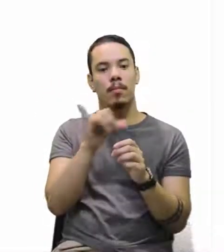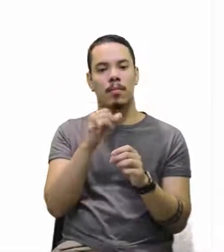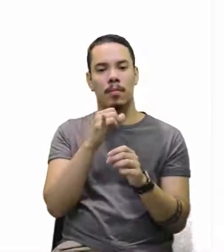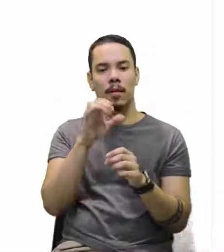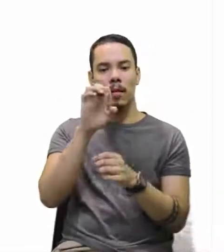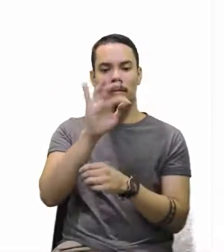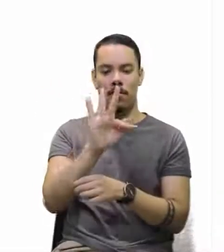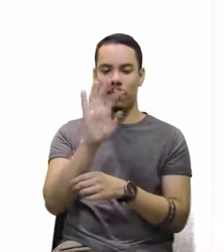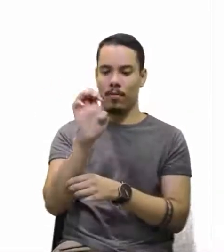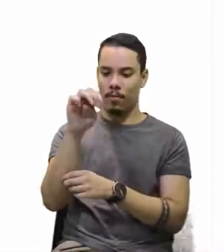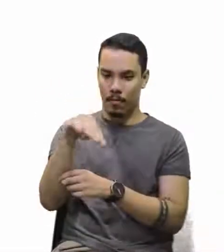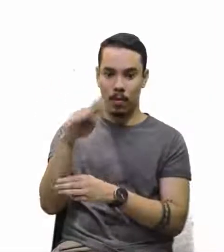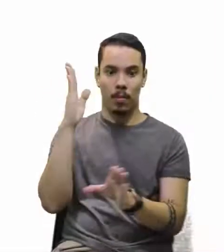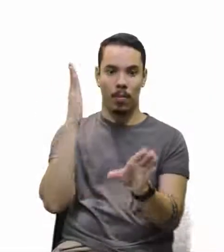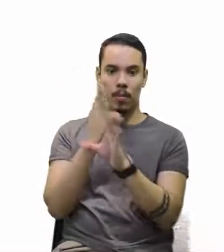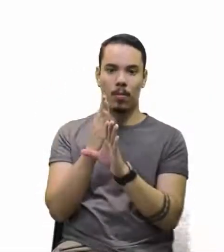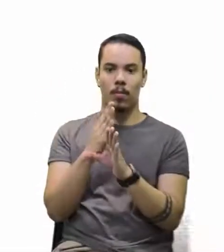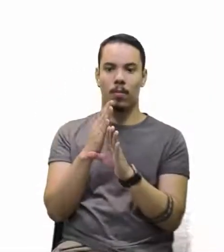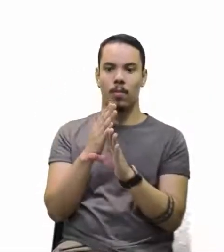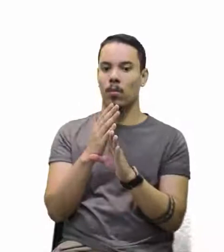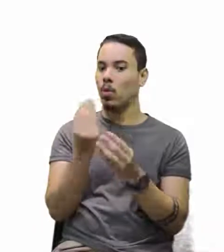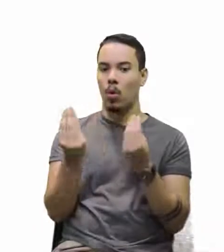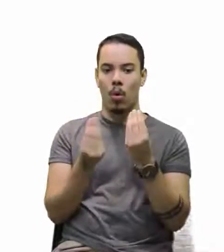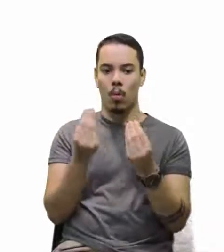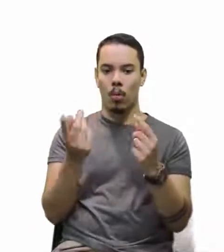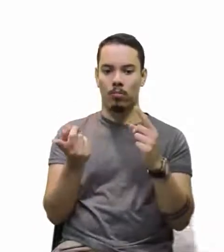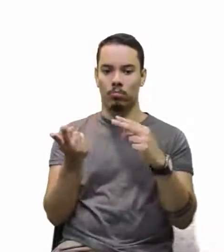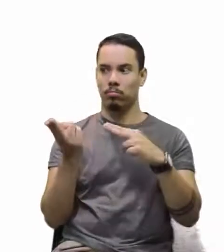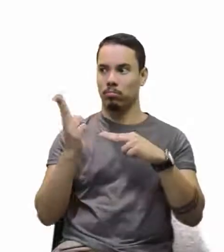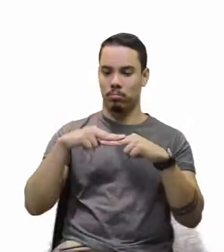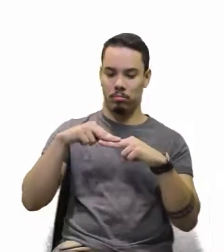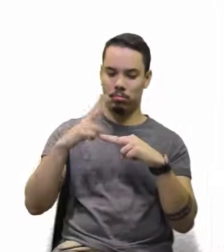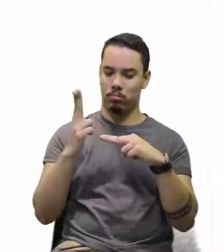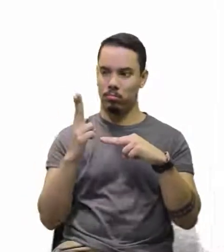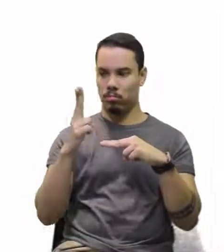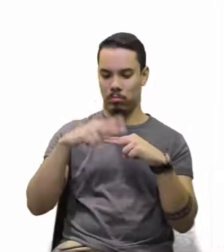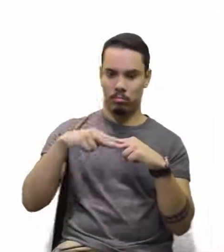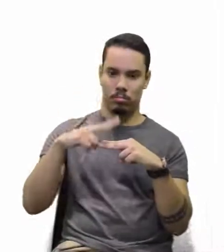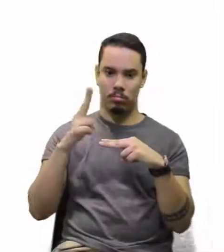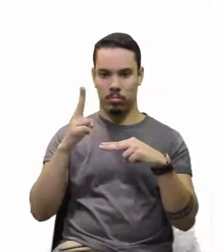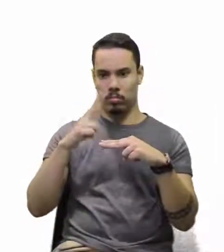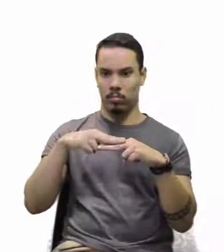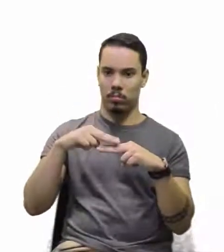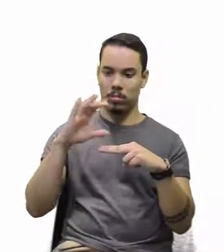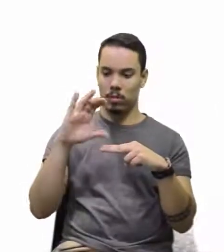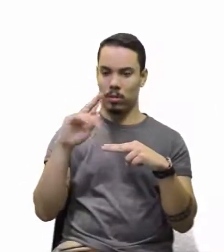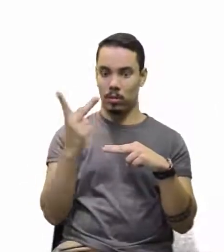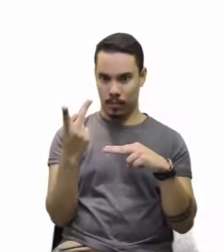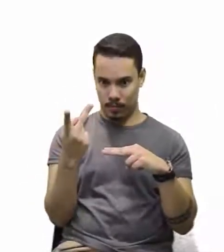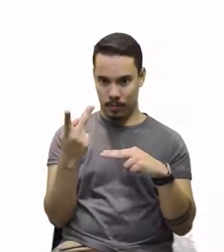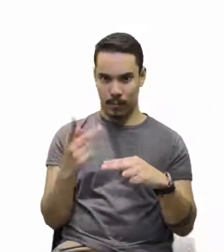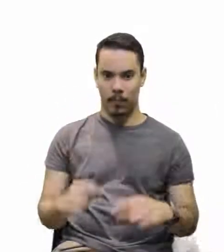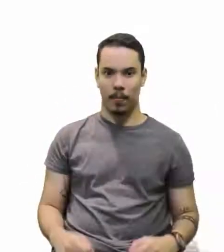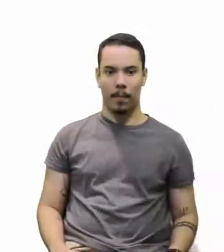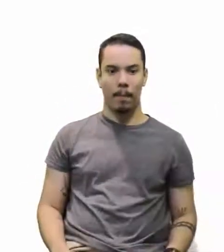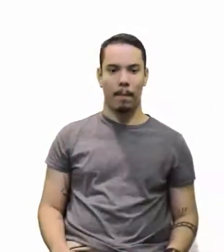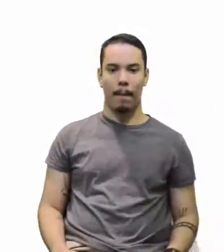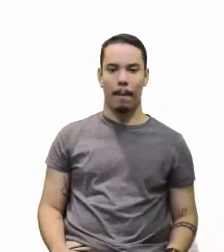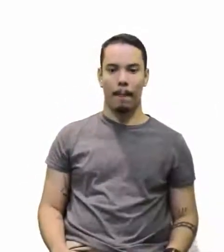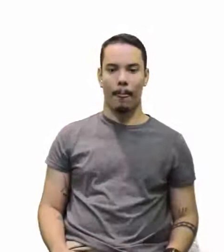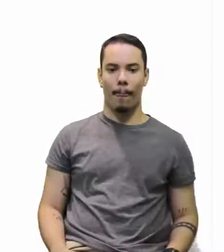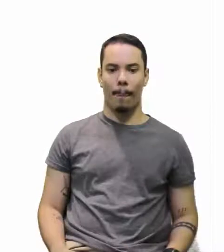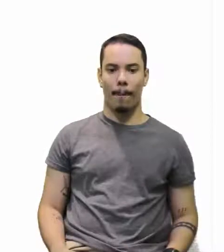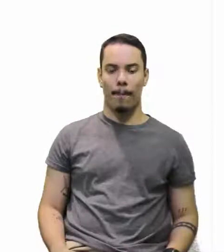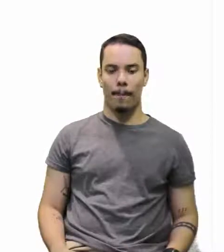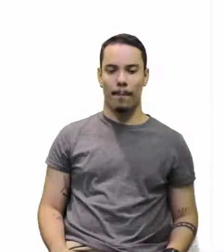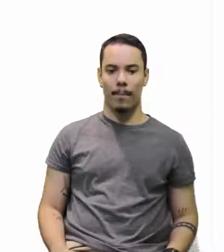eletromotriz por meio de uma chave. Chama chave de CH, ok? Olha bem, o